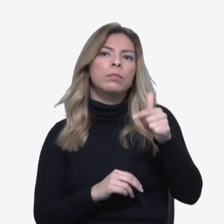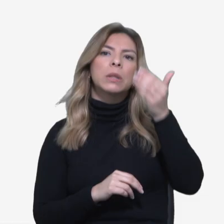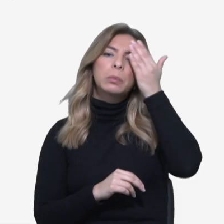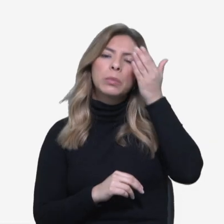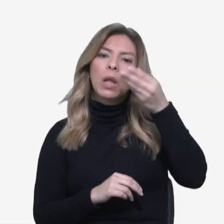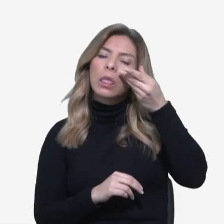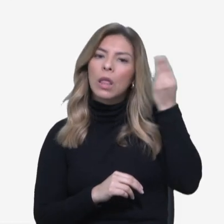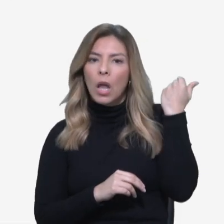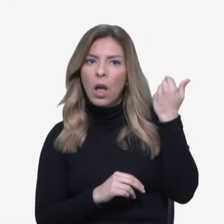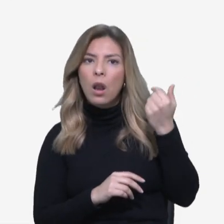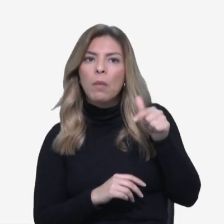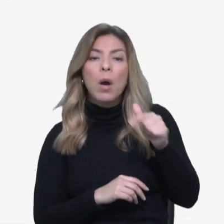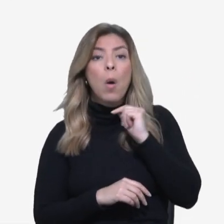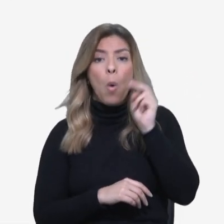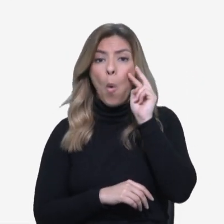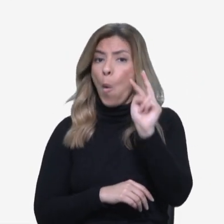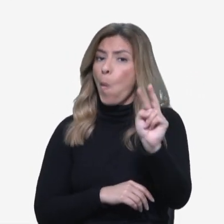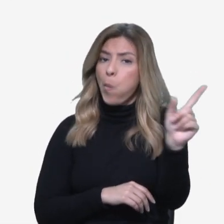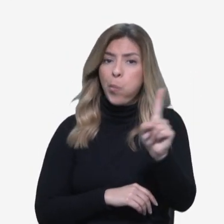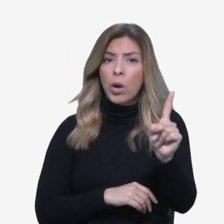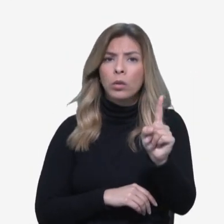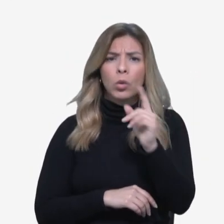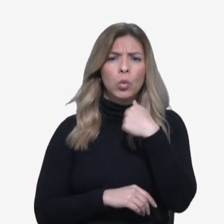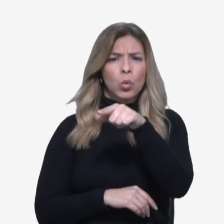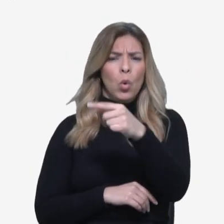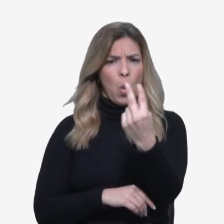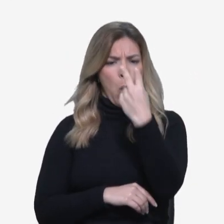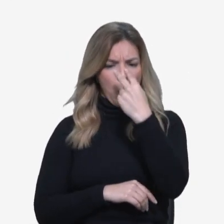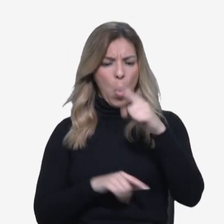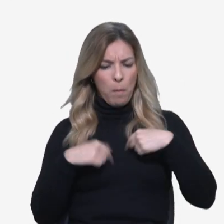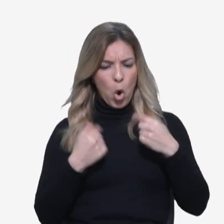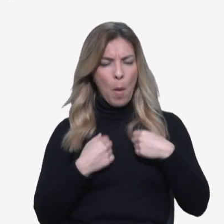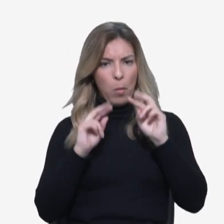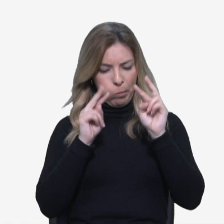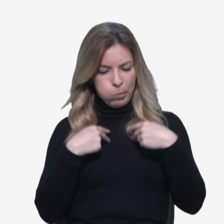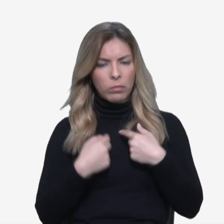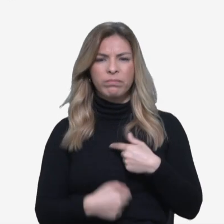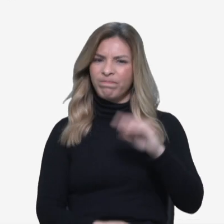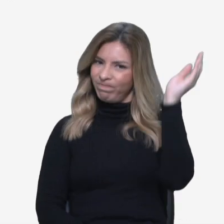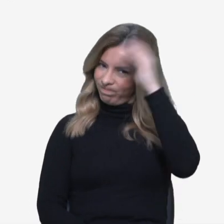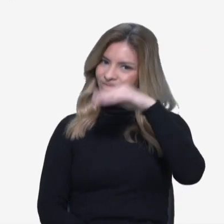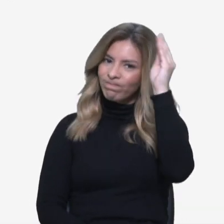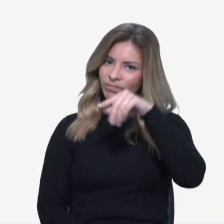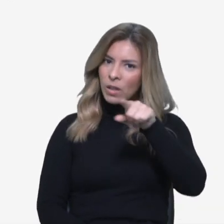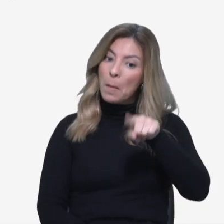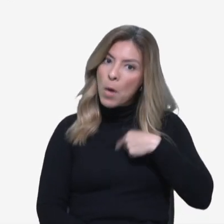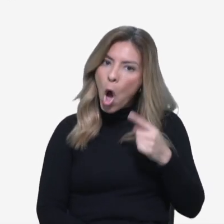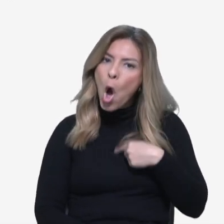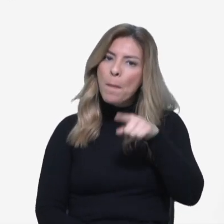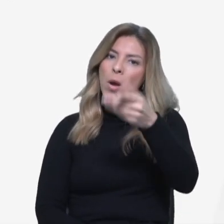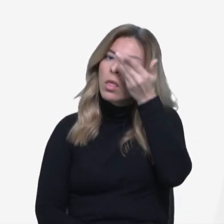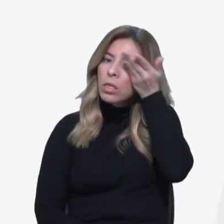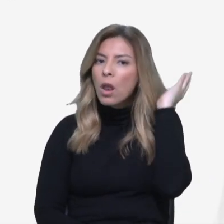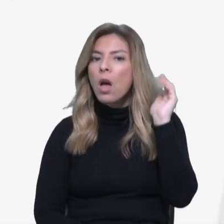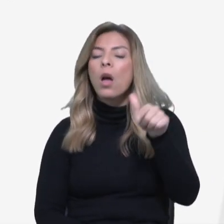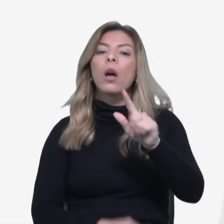vista, se tu não vês a trave que está na tua? Hipócrita, tira primeiro a trave da tua vista